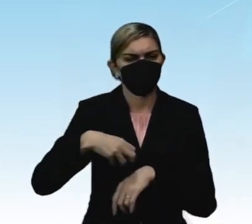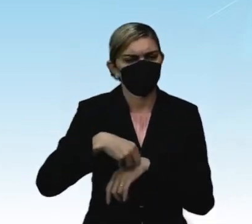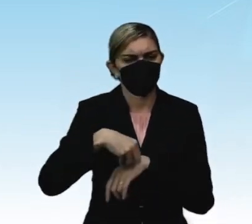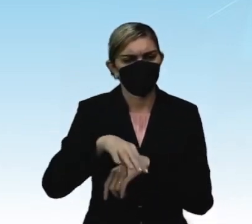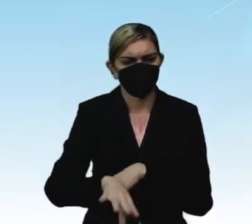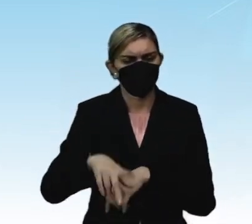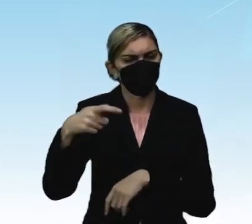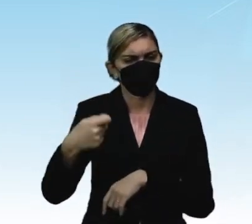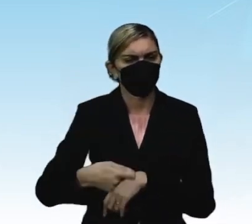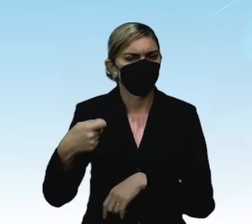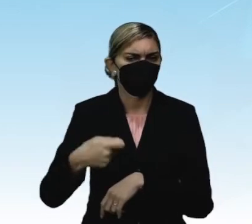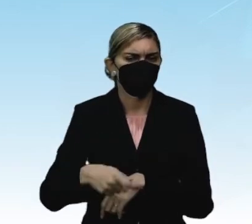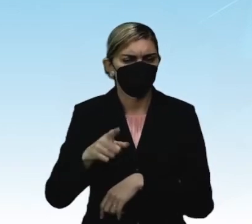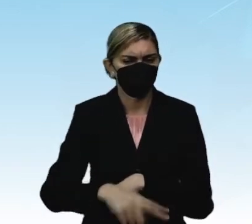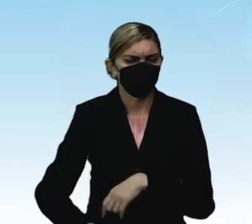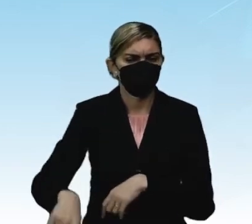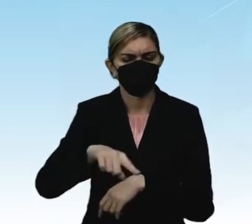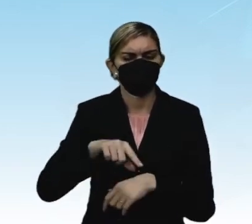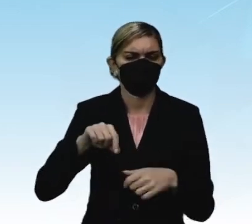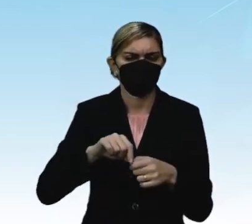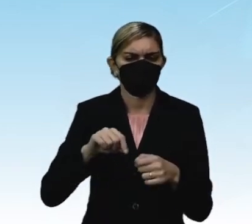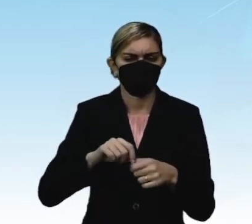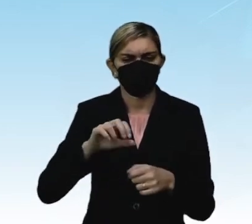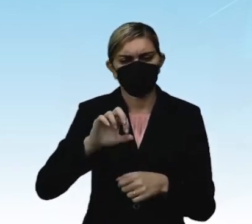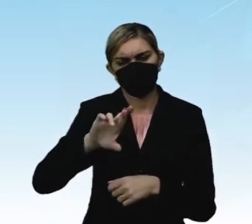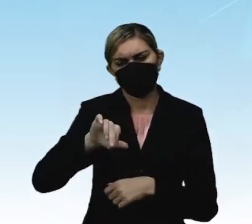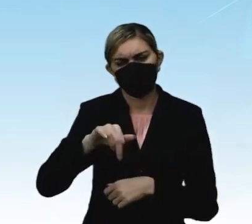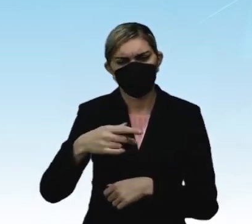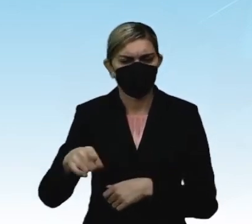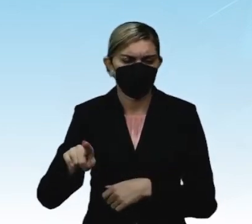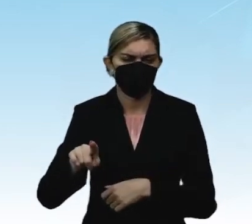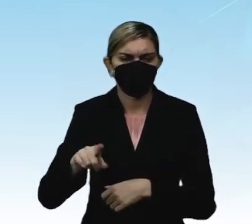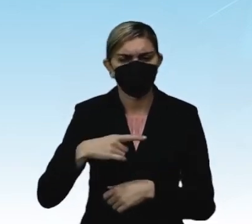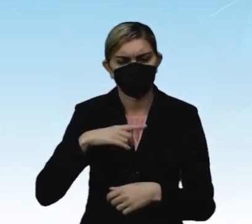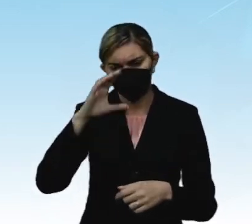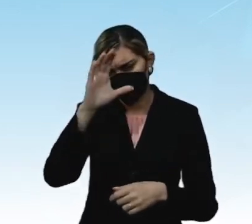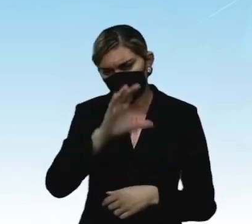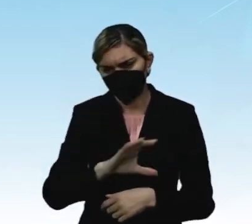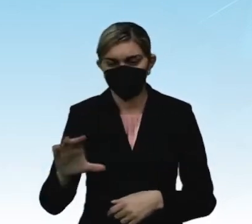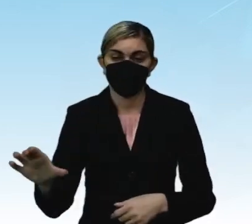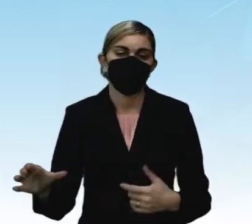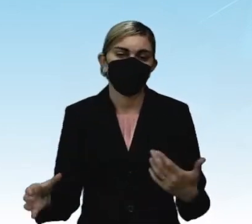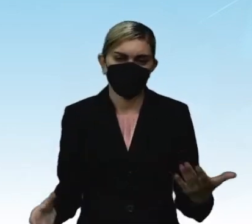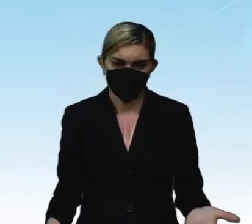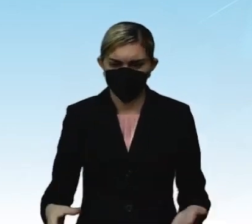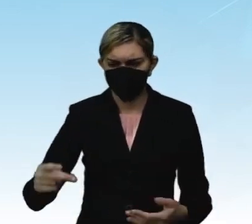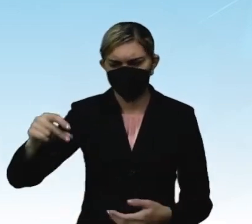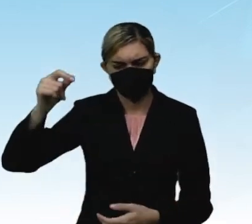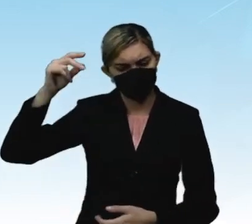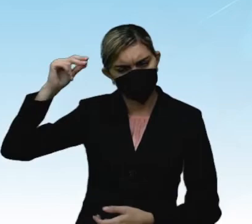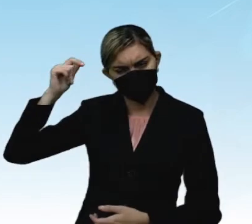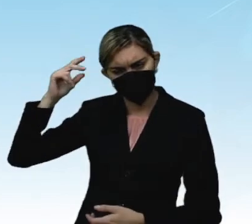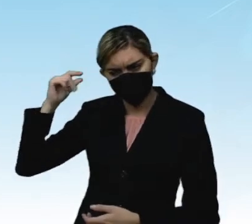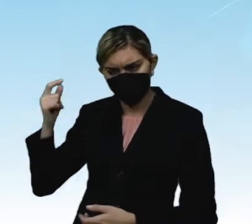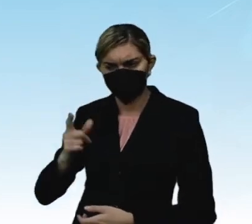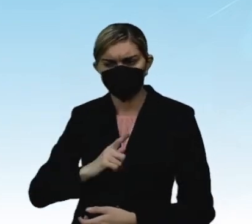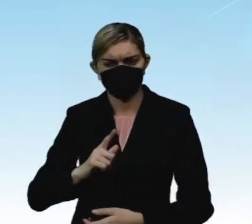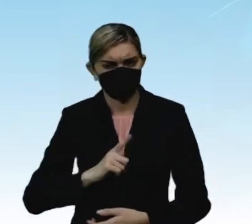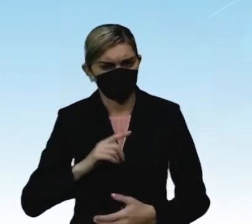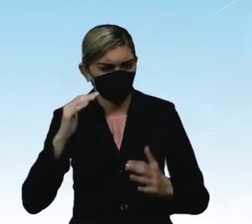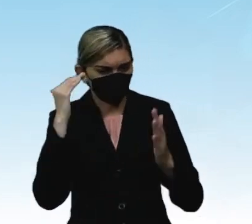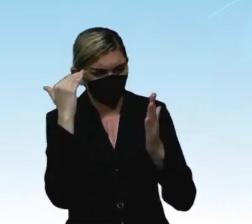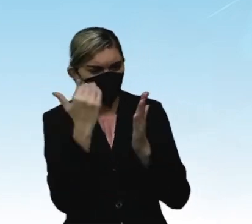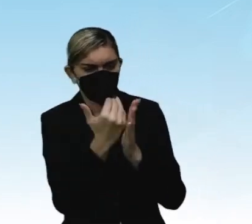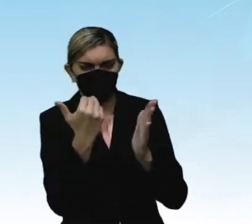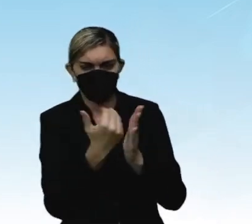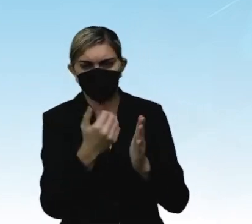colocaram, obrigaram a eles se tornarem cristãos. A Igreja Católica, naquela época, tinha que seguir a